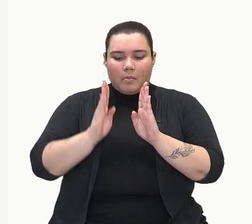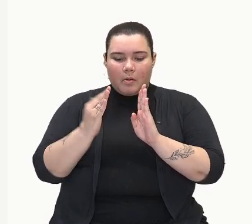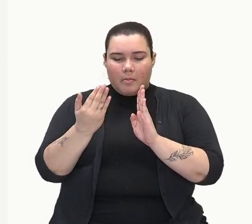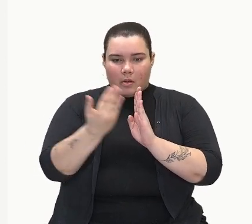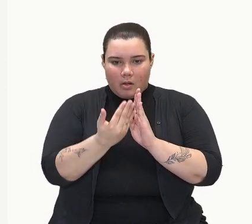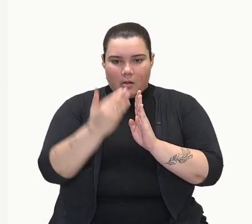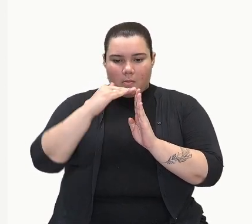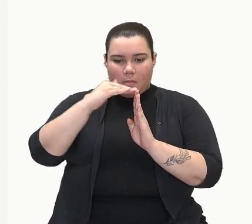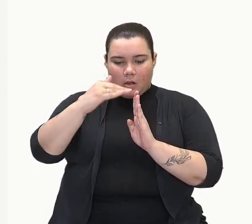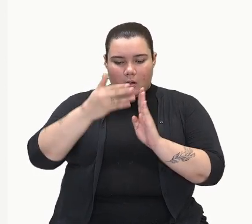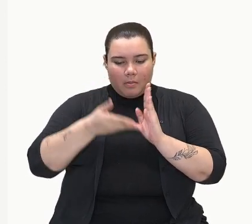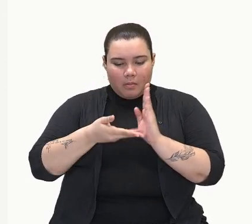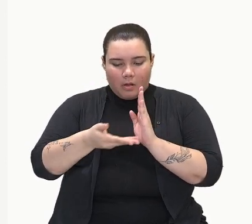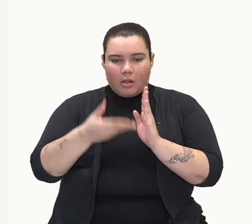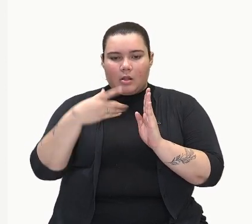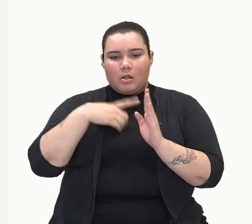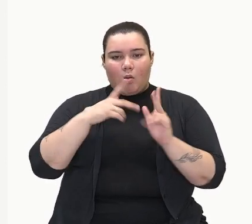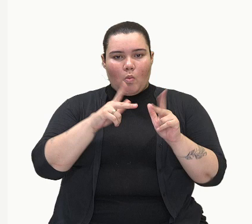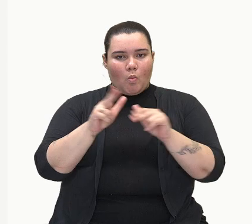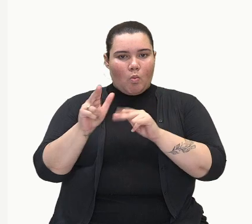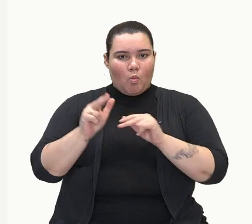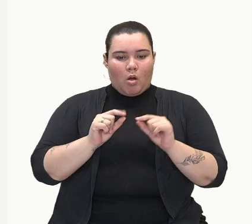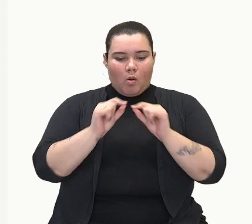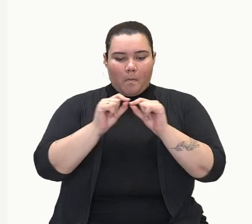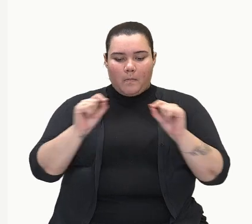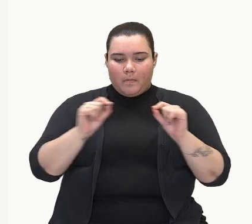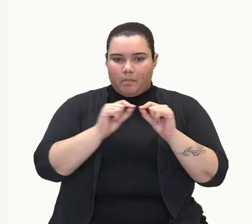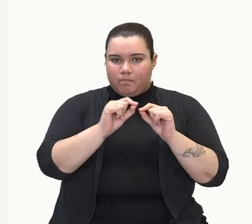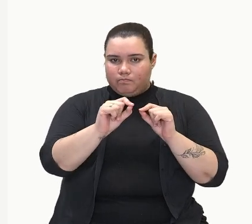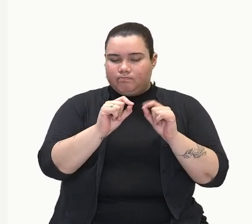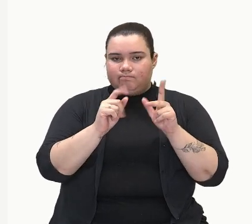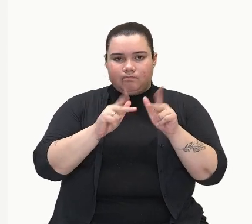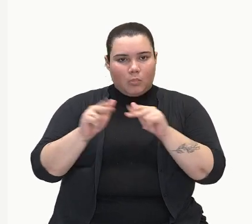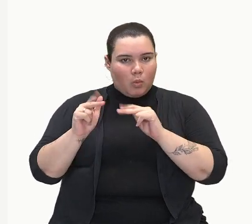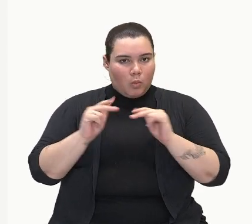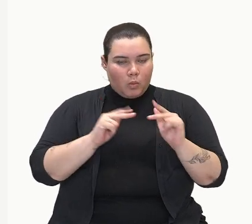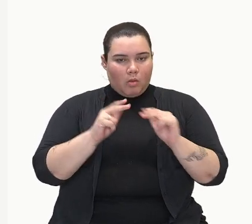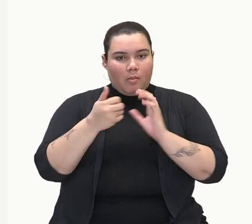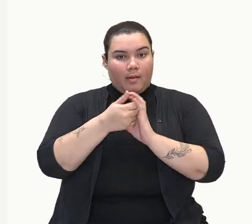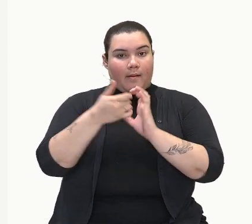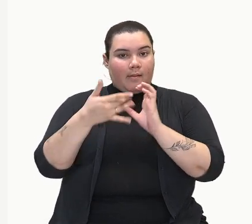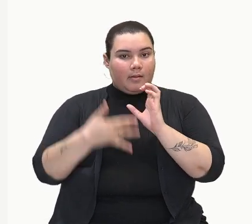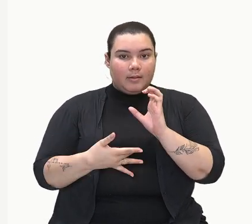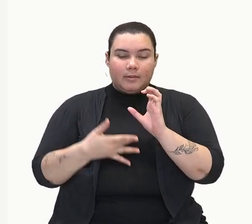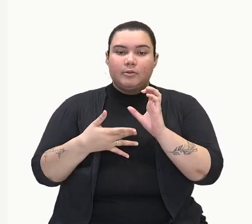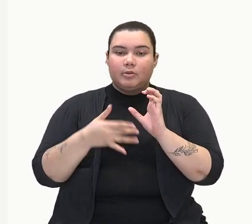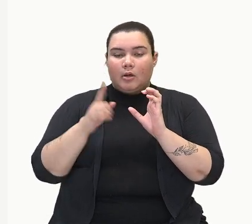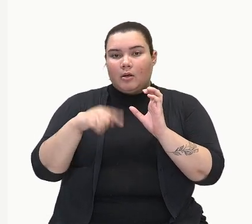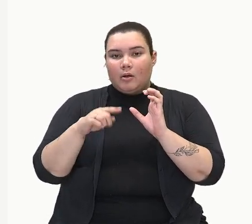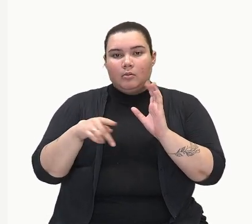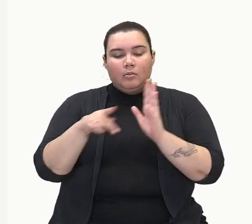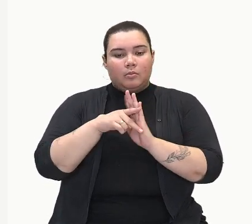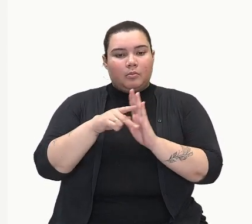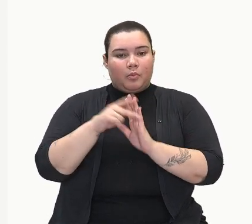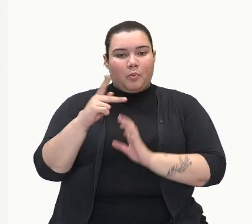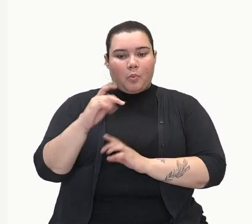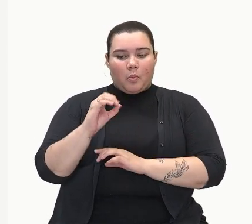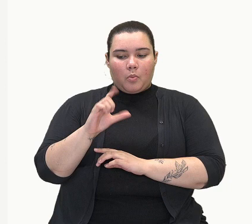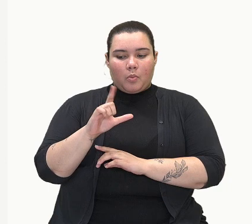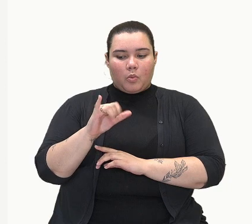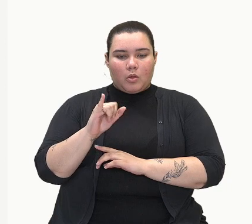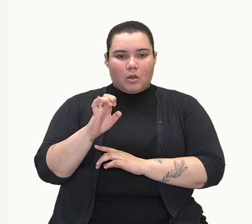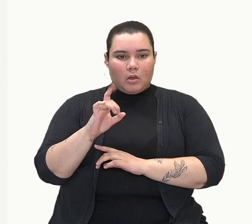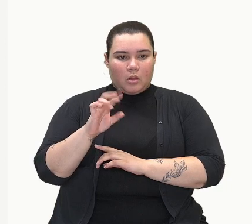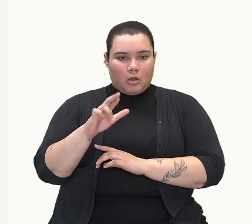polígono, né, com as mesmas medidas, inclusive, né? Essas são características aí dos poliedros de Platão,